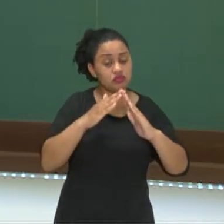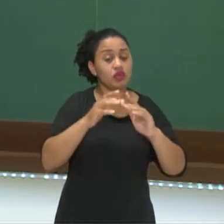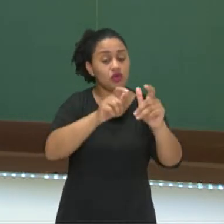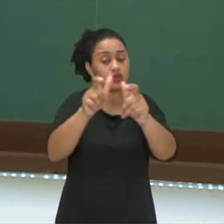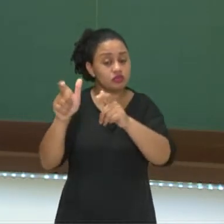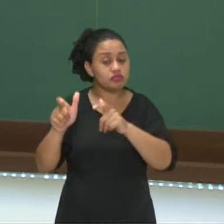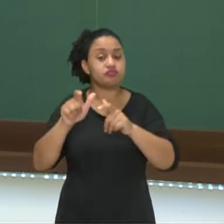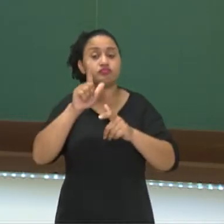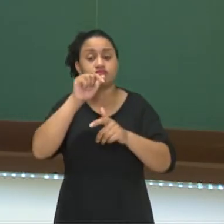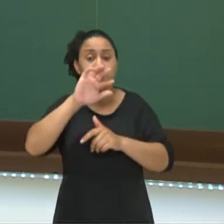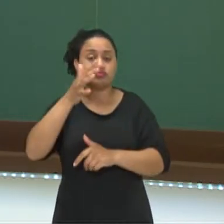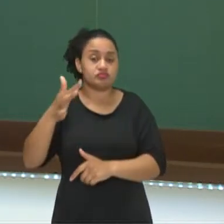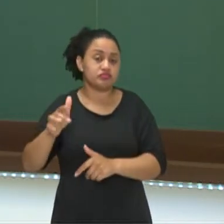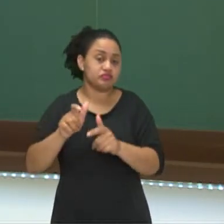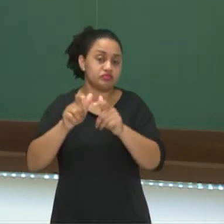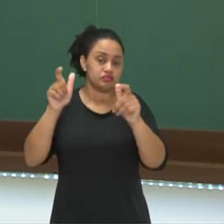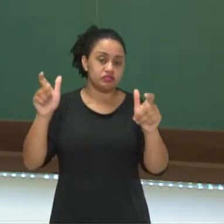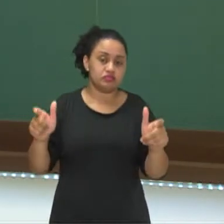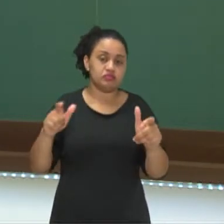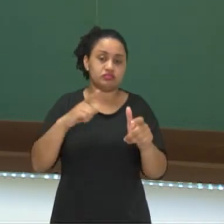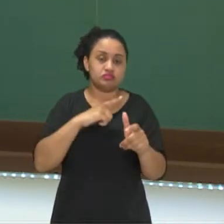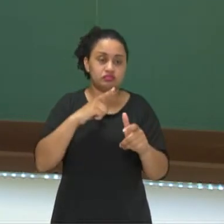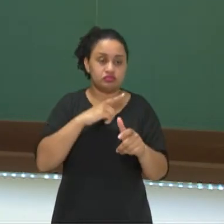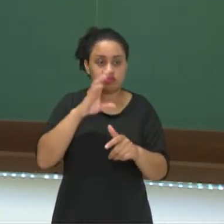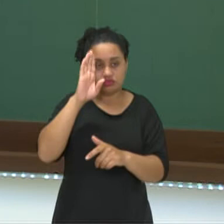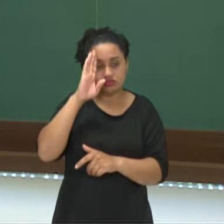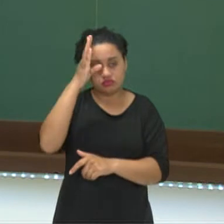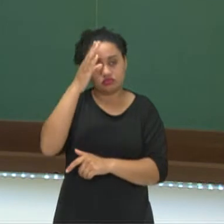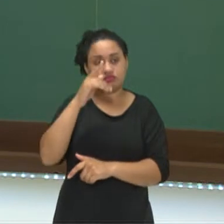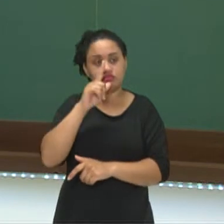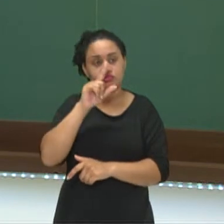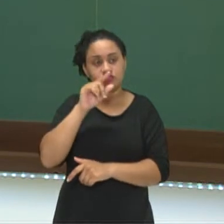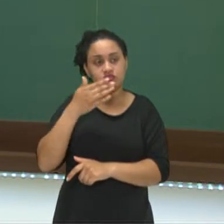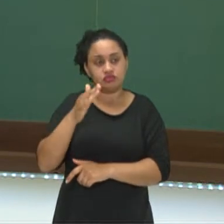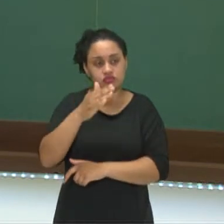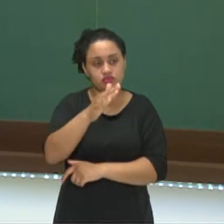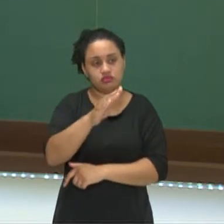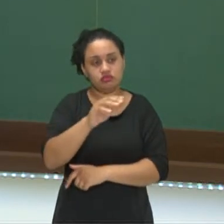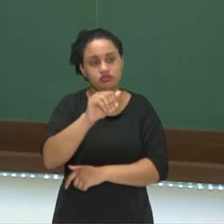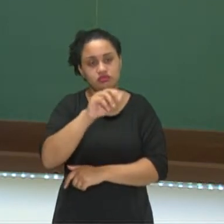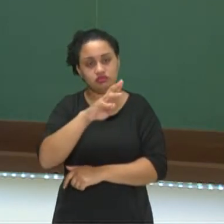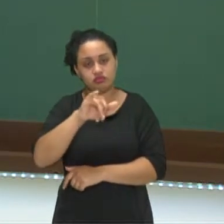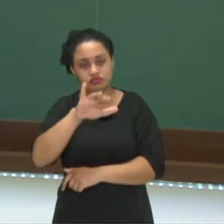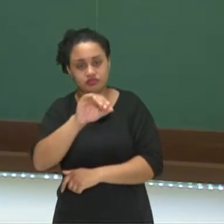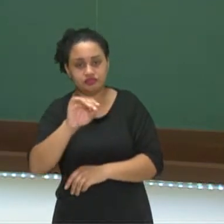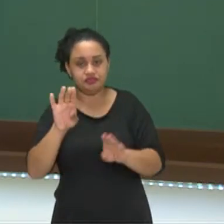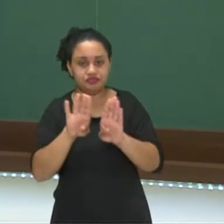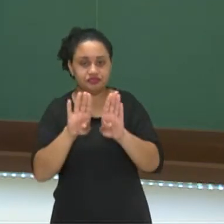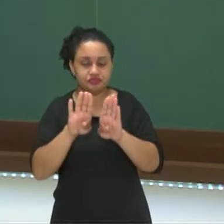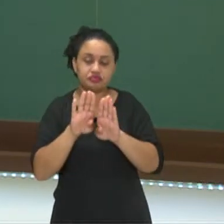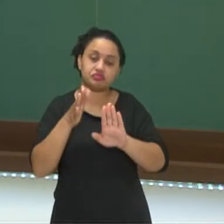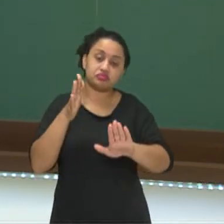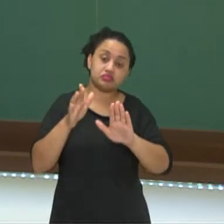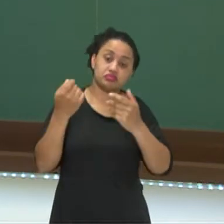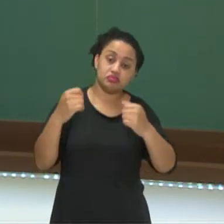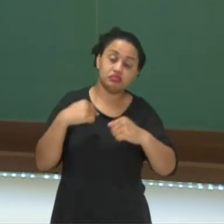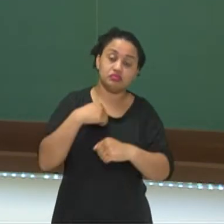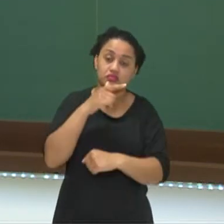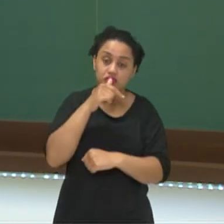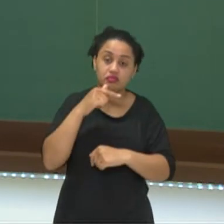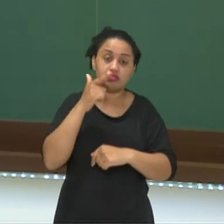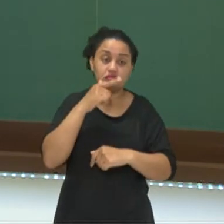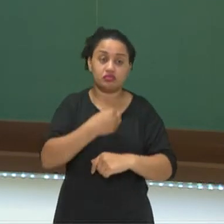ambientes aquáticos, na maioria das vezes, principalmente os peixes, né? Os anfíbios também dependem muito da água para a